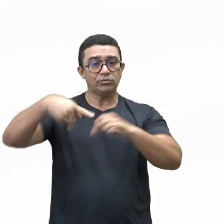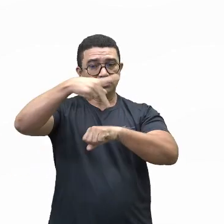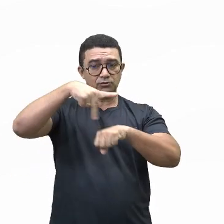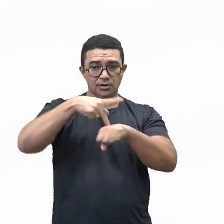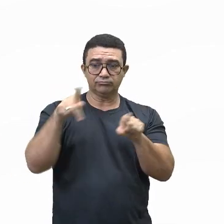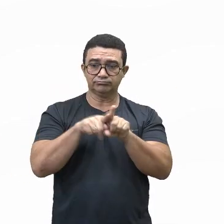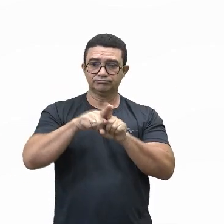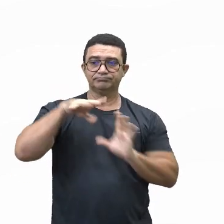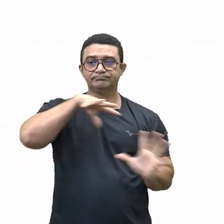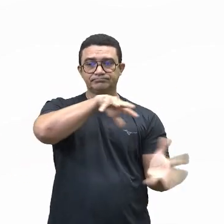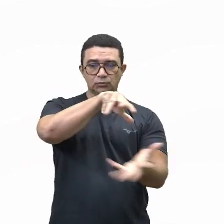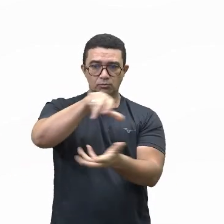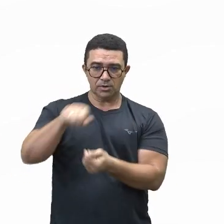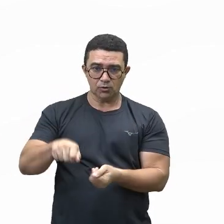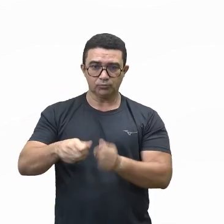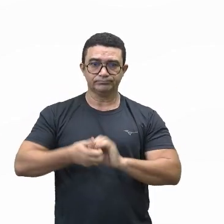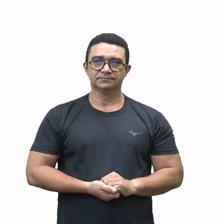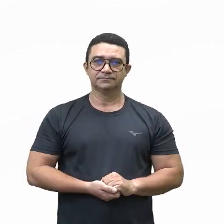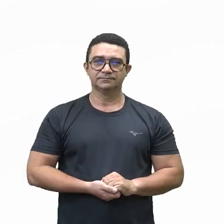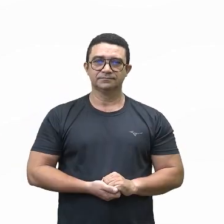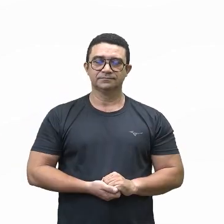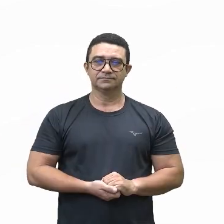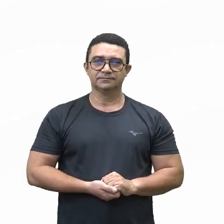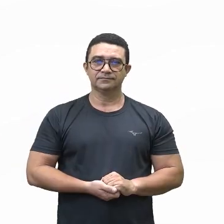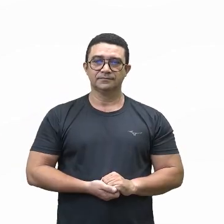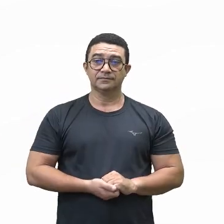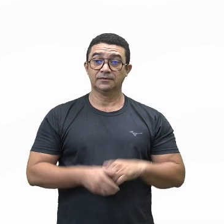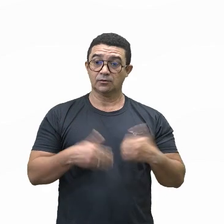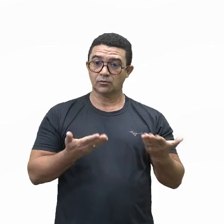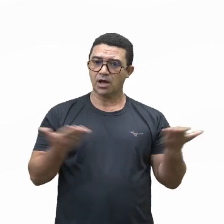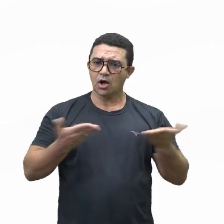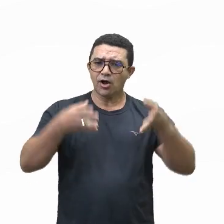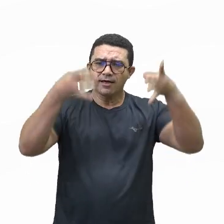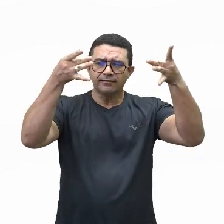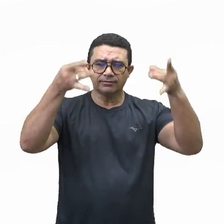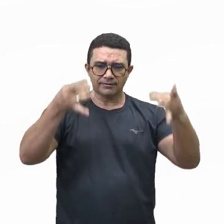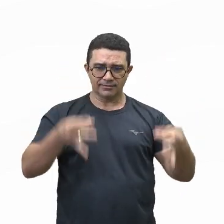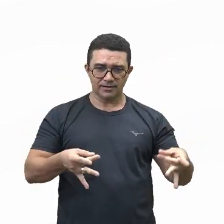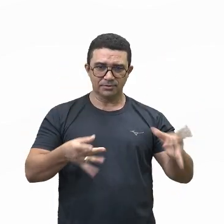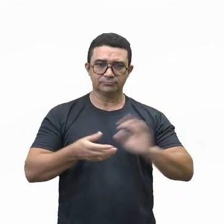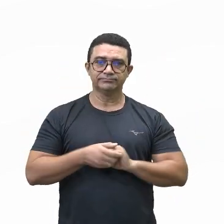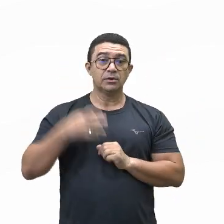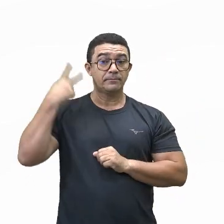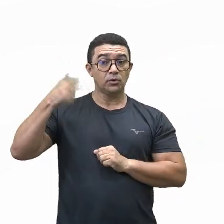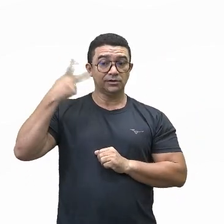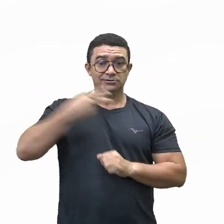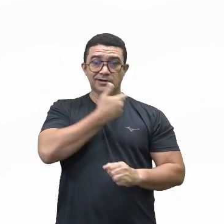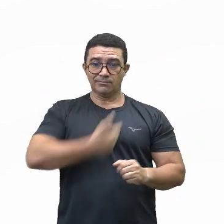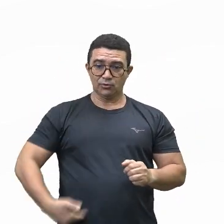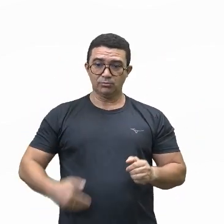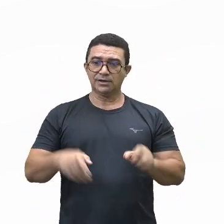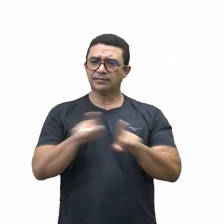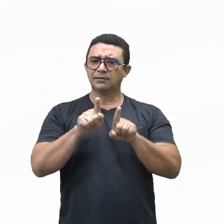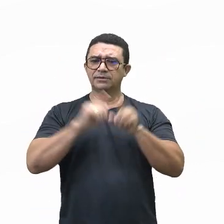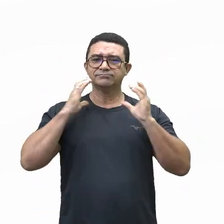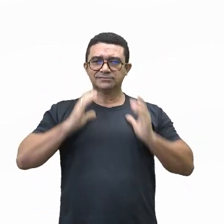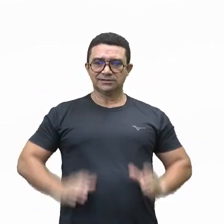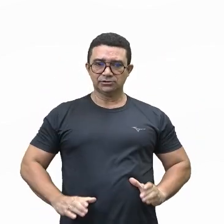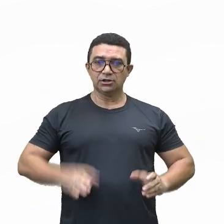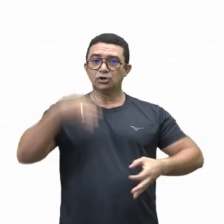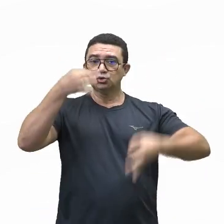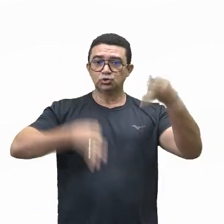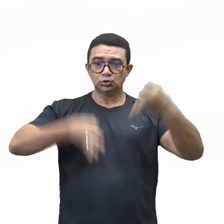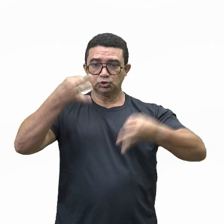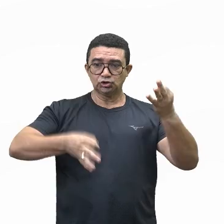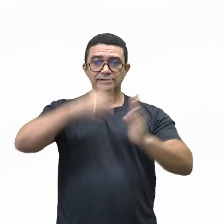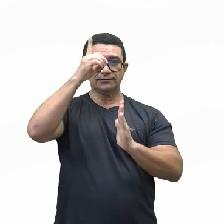e global. E aí vamos para o nosso detalhamento: políticas públicas de cidadania,